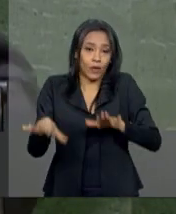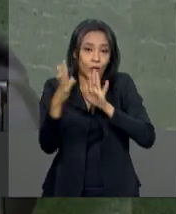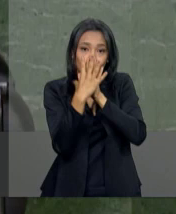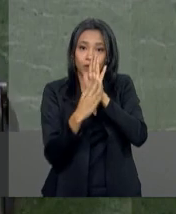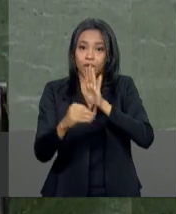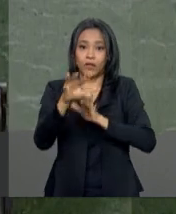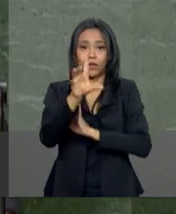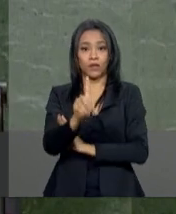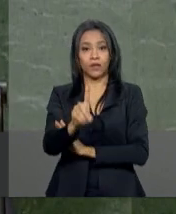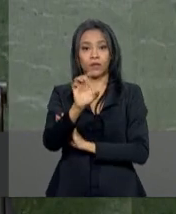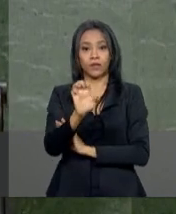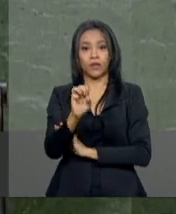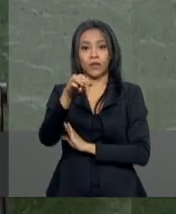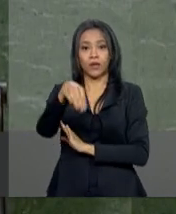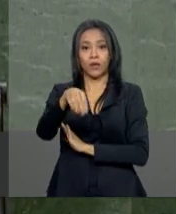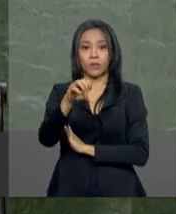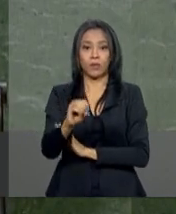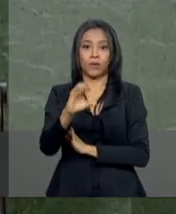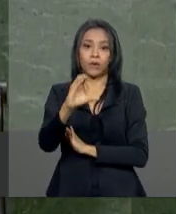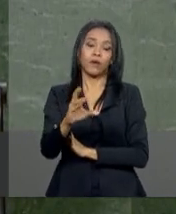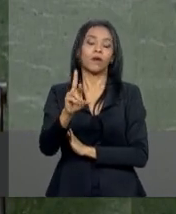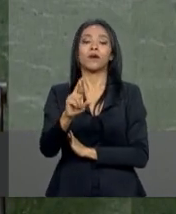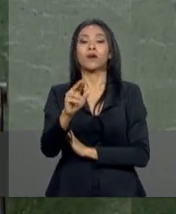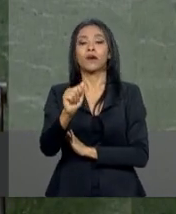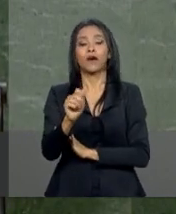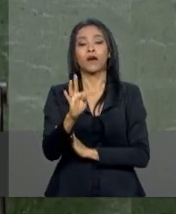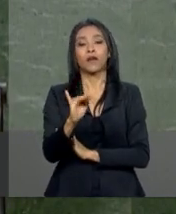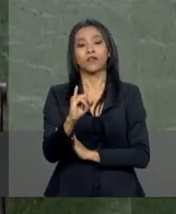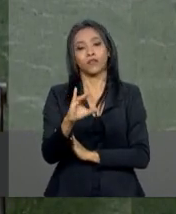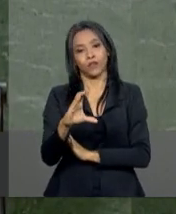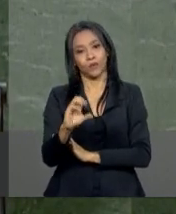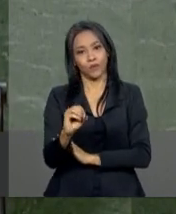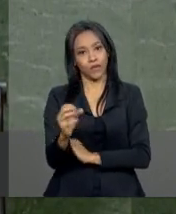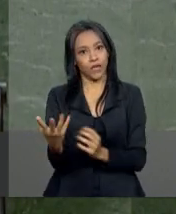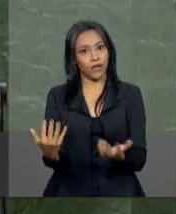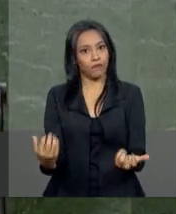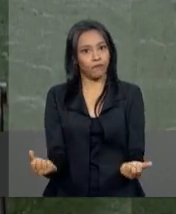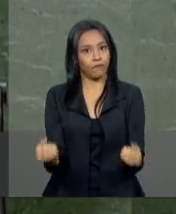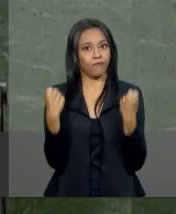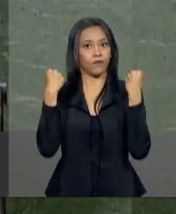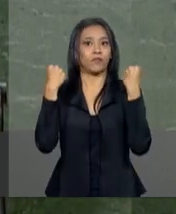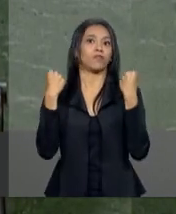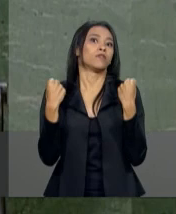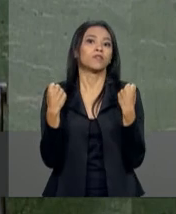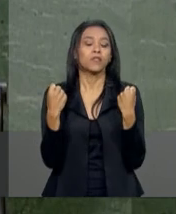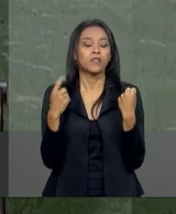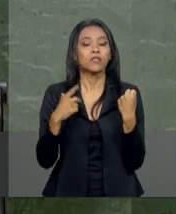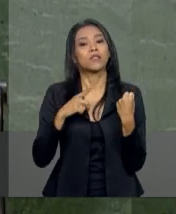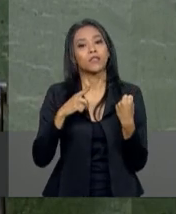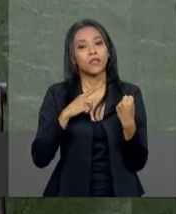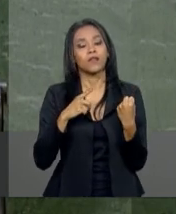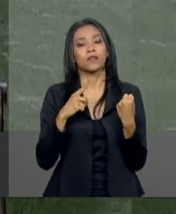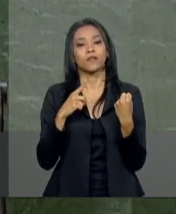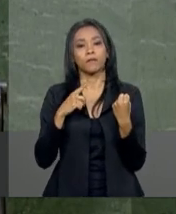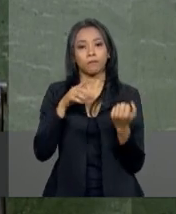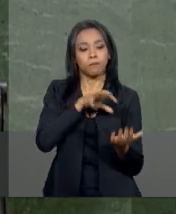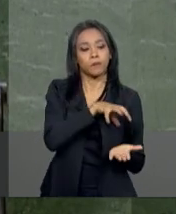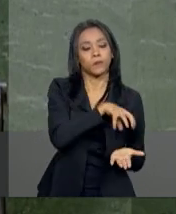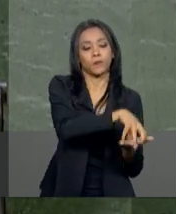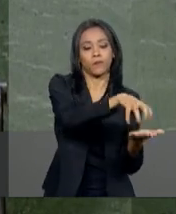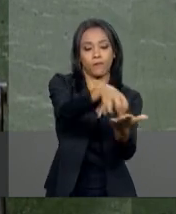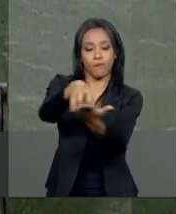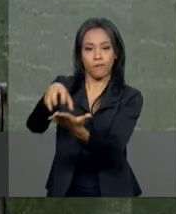nossa senhoras e senhores é uma democracia vibrante lastreado instituições sólidas